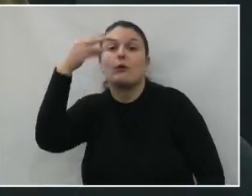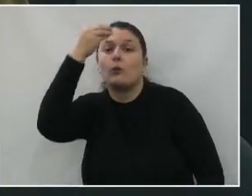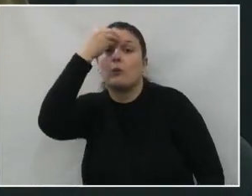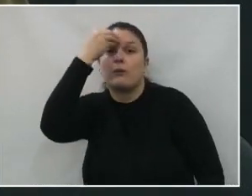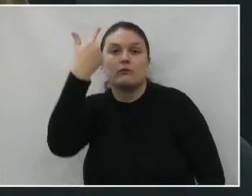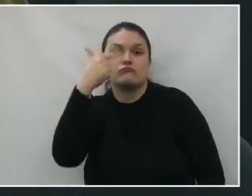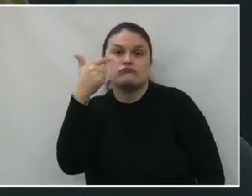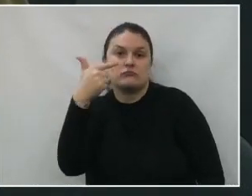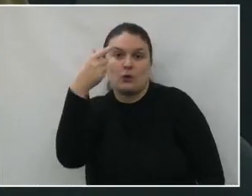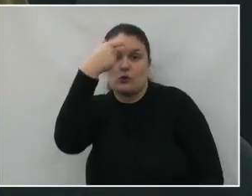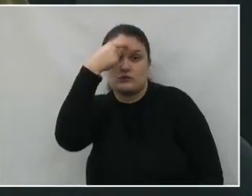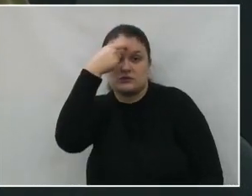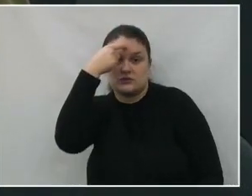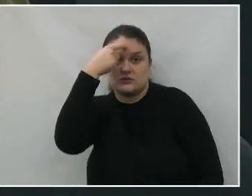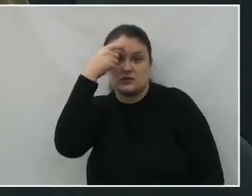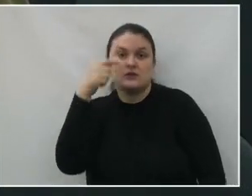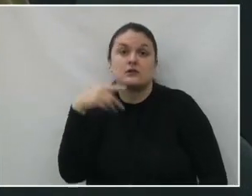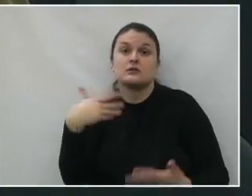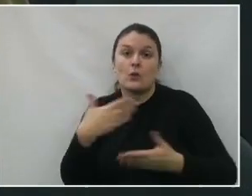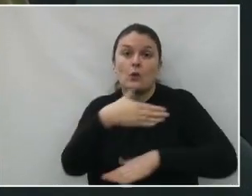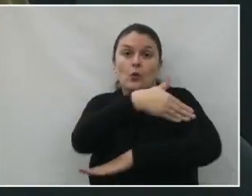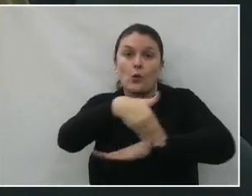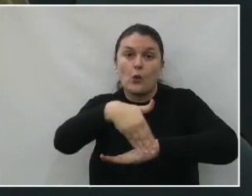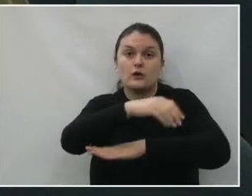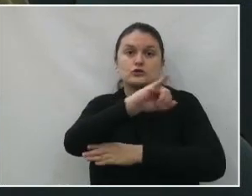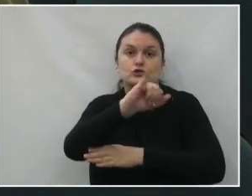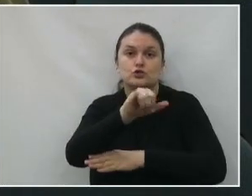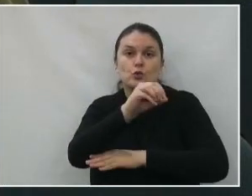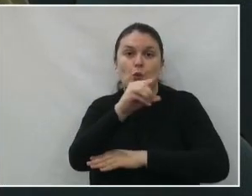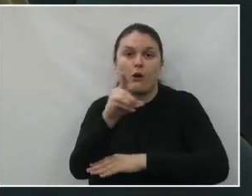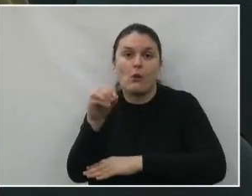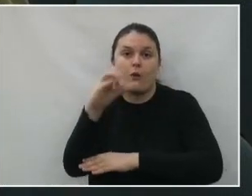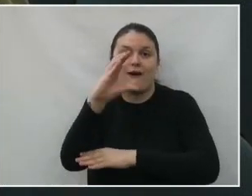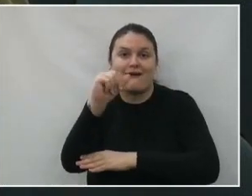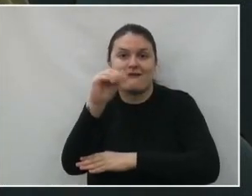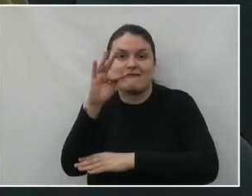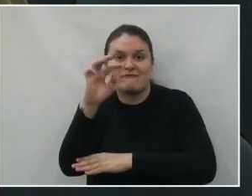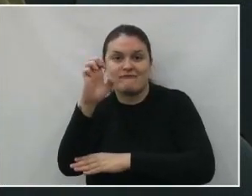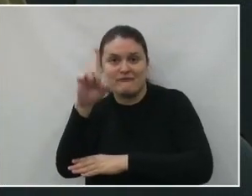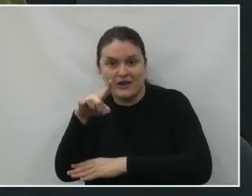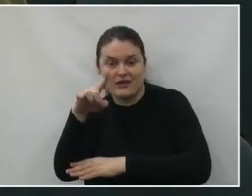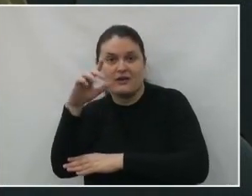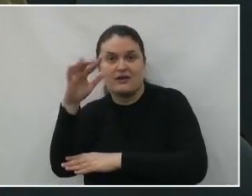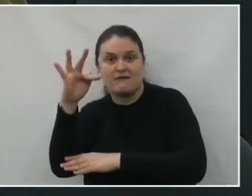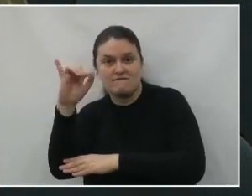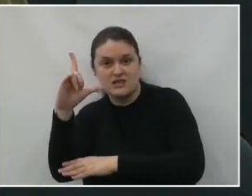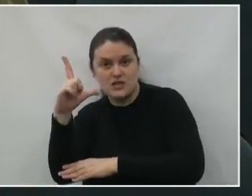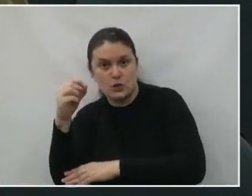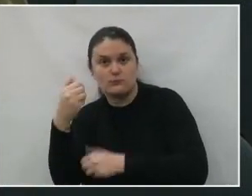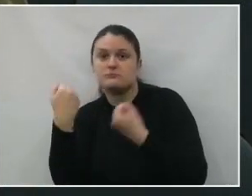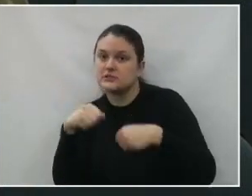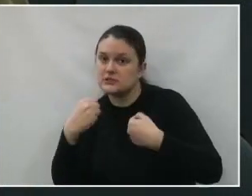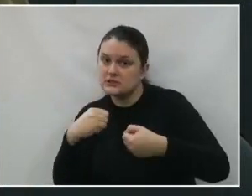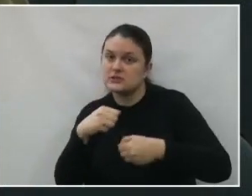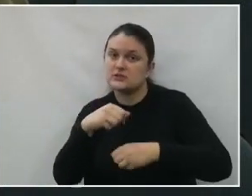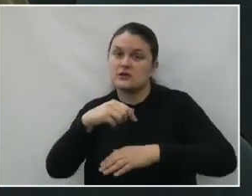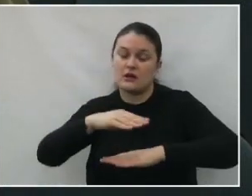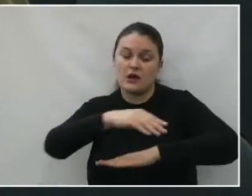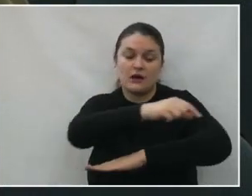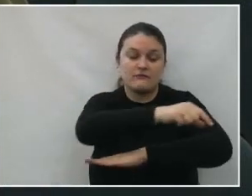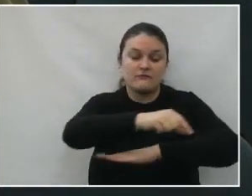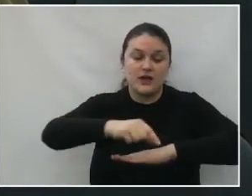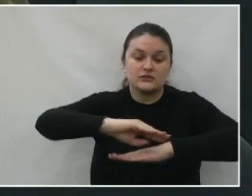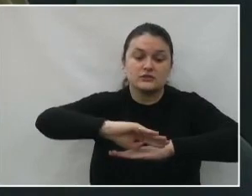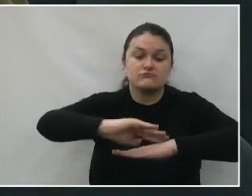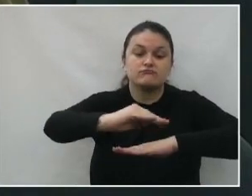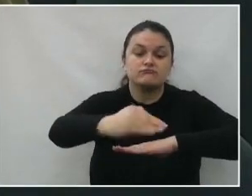culpado? Então, que na rua João Café Filho, quando já foi feita a camada asfáltica, já devia ser feito já uma faixa elevada, uma lombada, para o